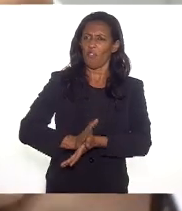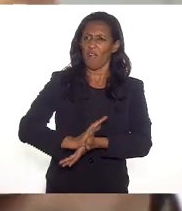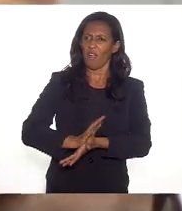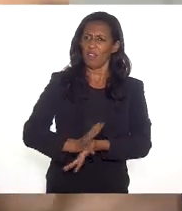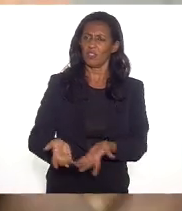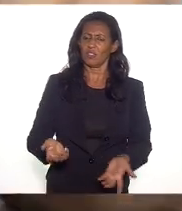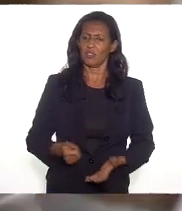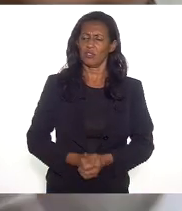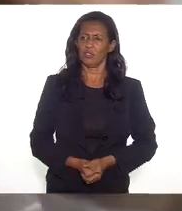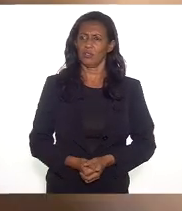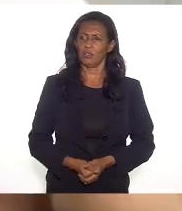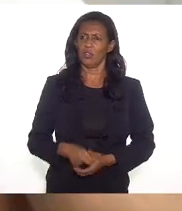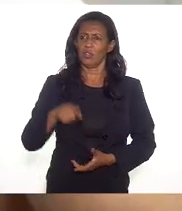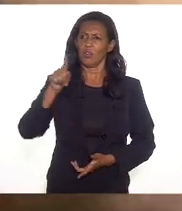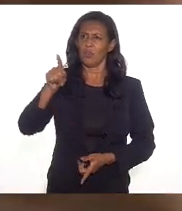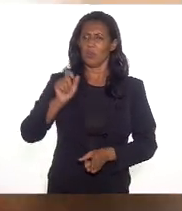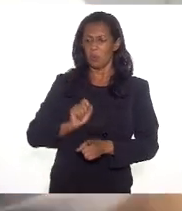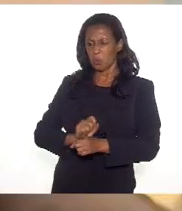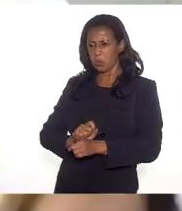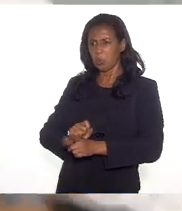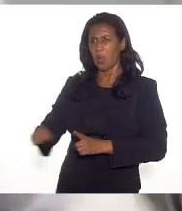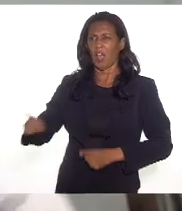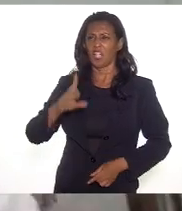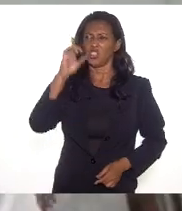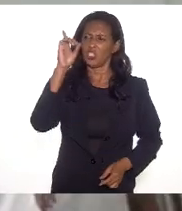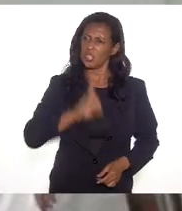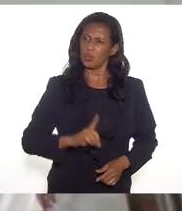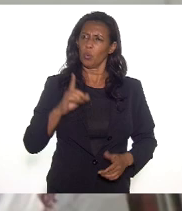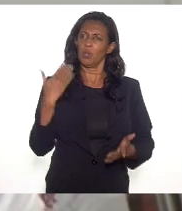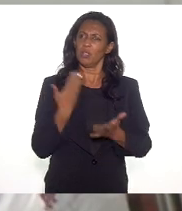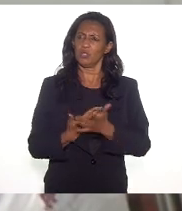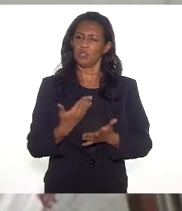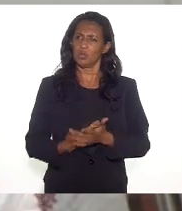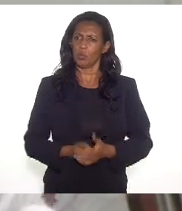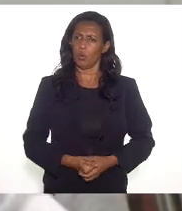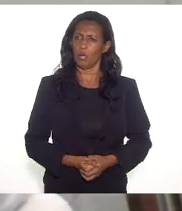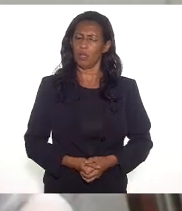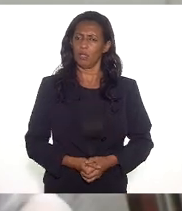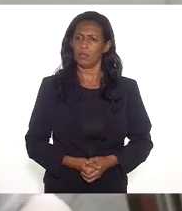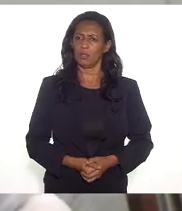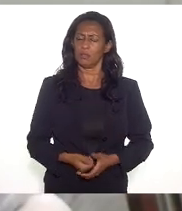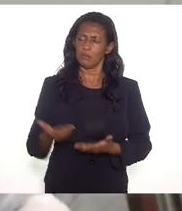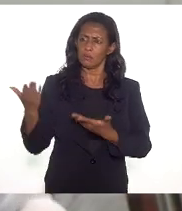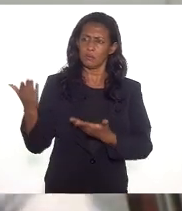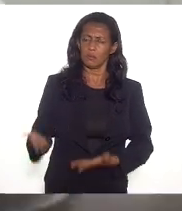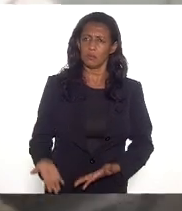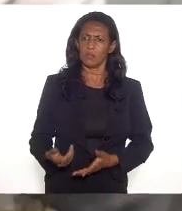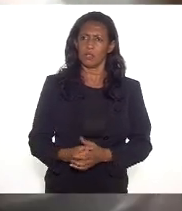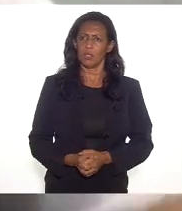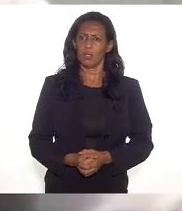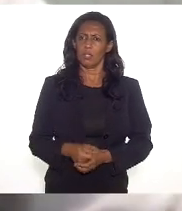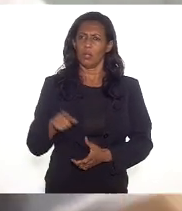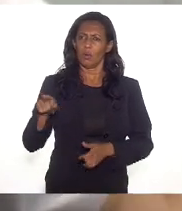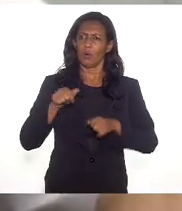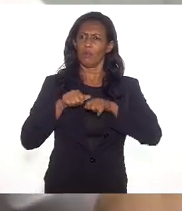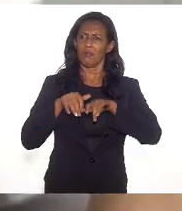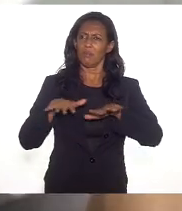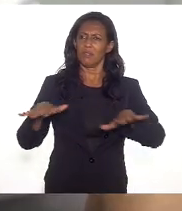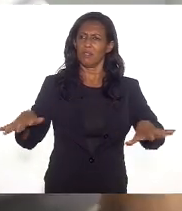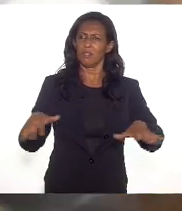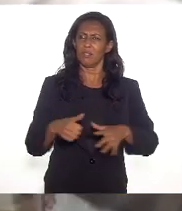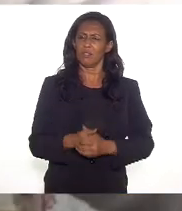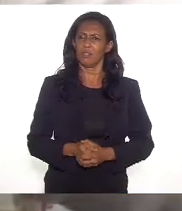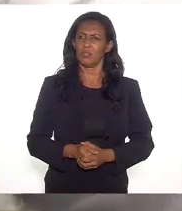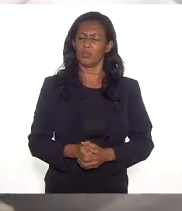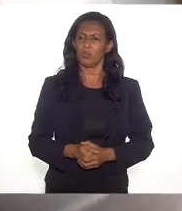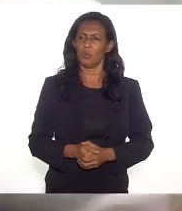Ferreirinha, exonerou a diretora da escola, justamente contaminando